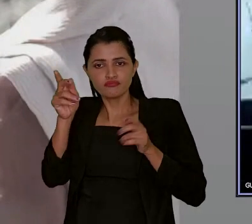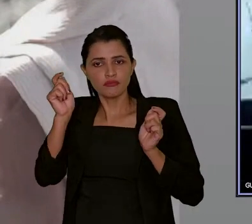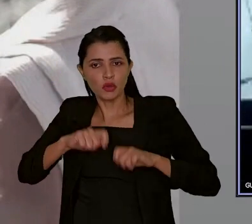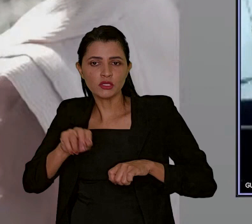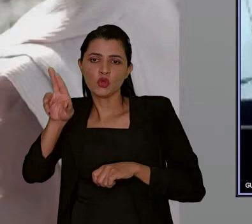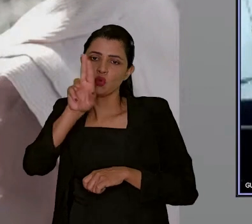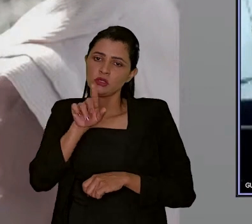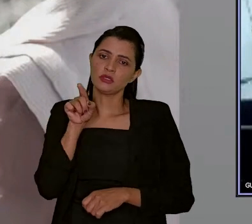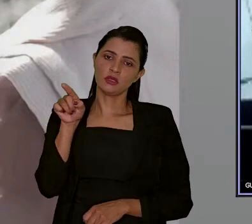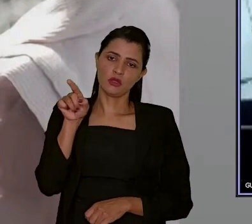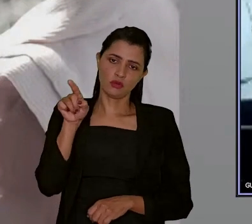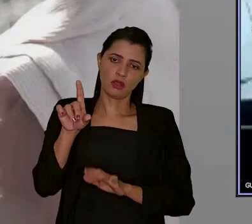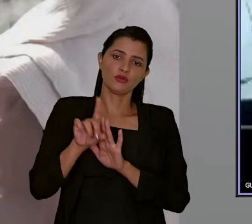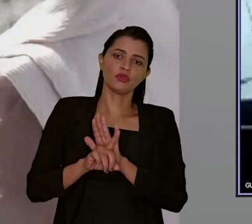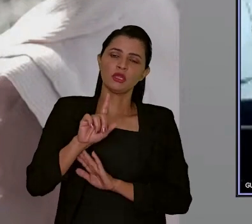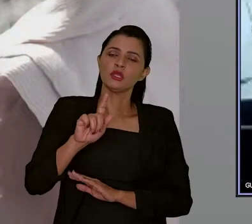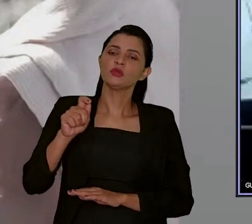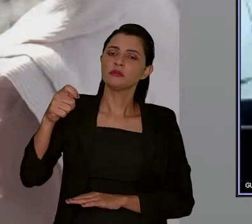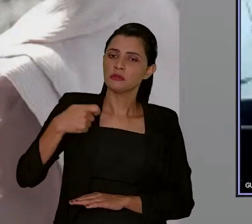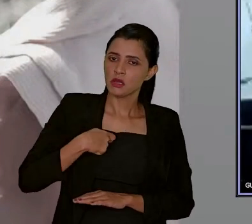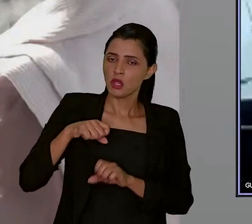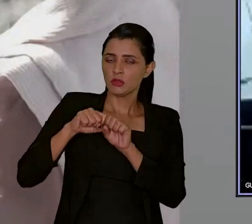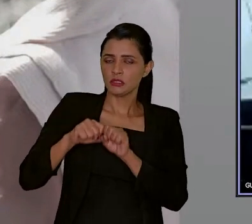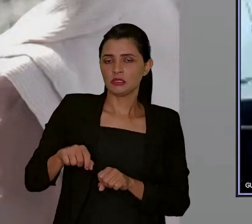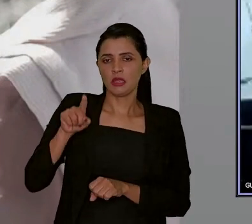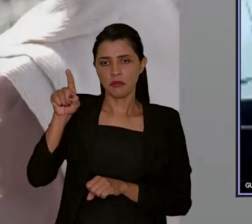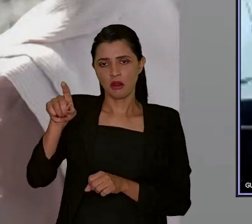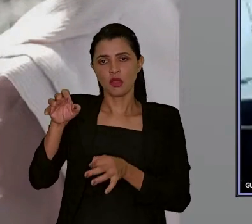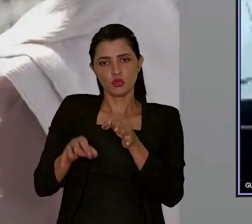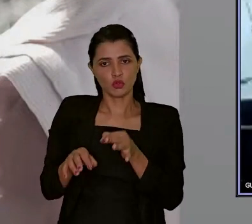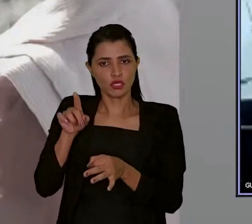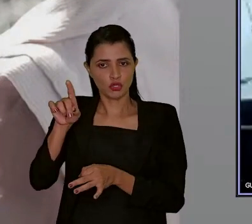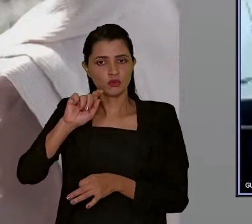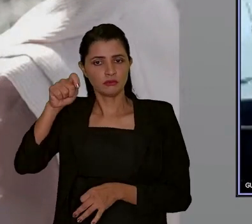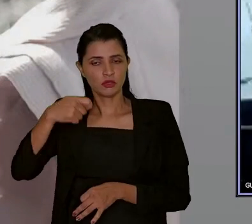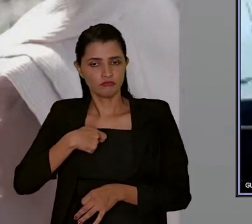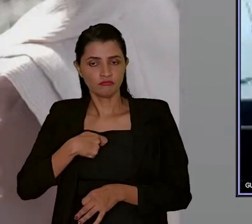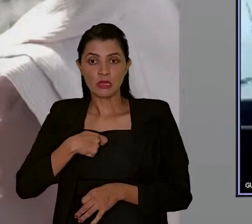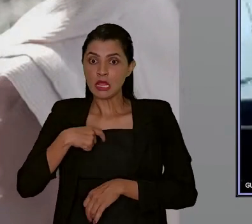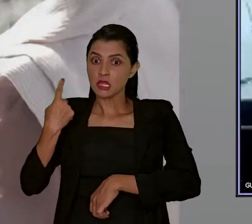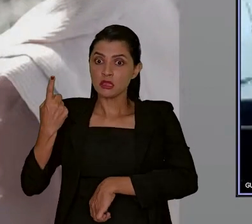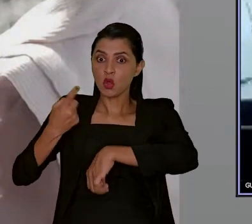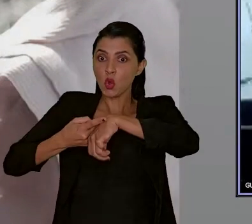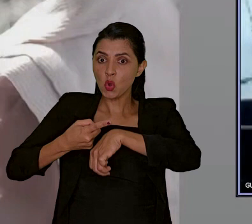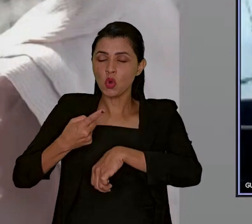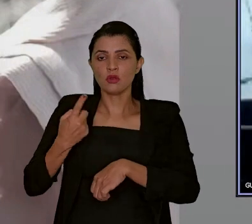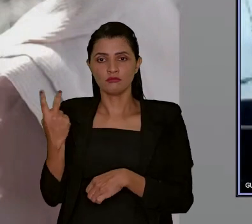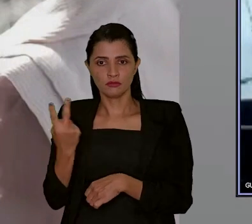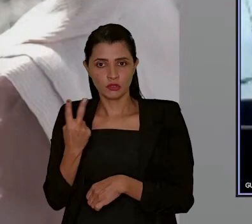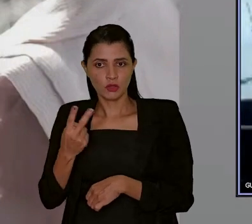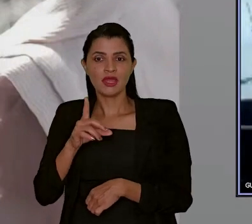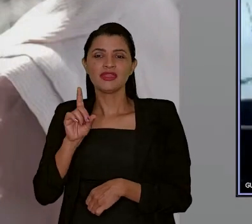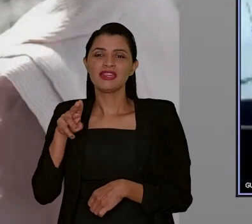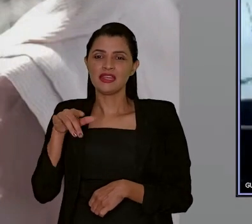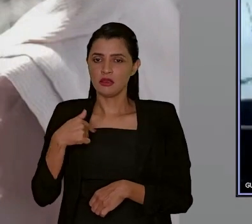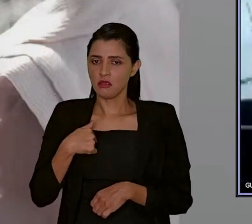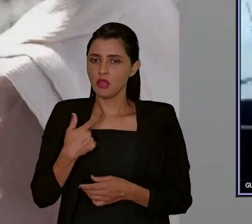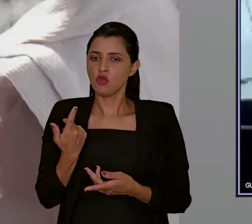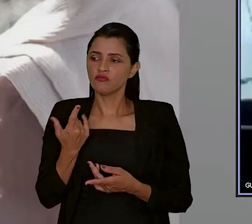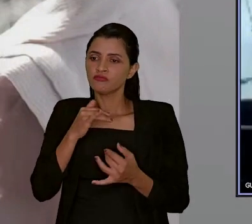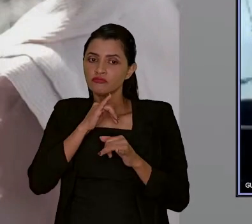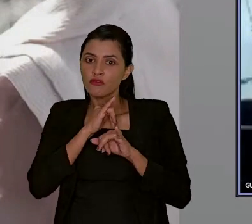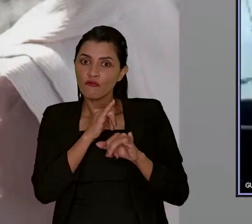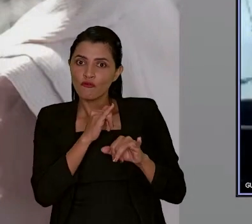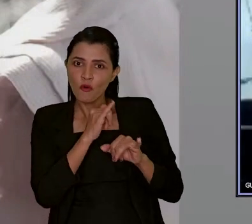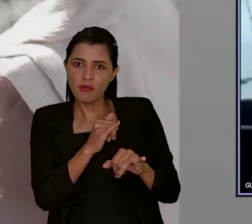direito espanhol, no sistema jurídico espanhol. Imediatamente nós passamos, eu e Daniele, passamos essa informação ao doutor